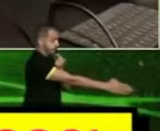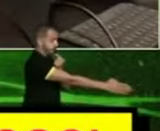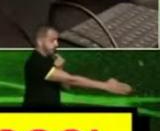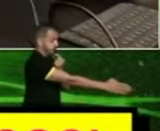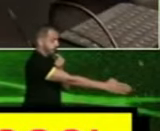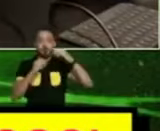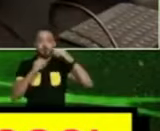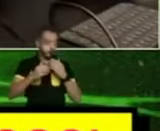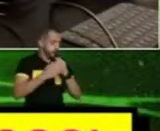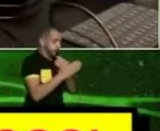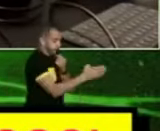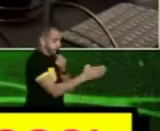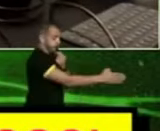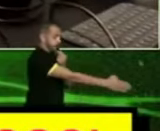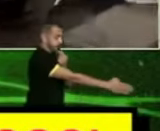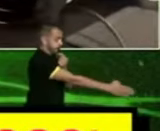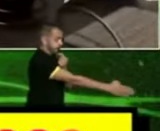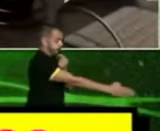do